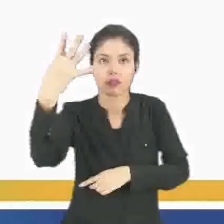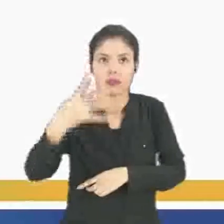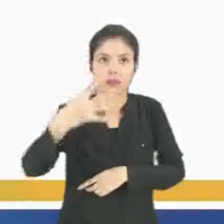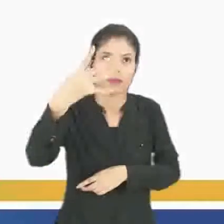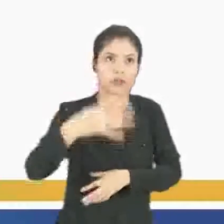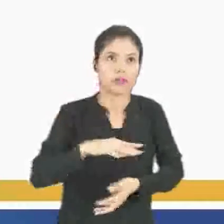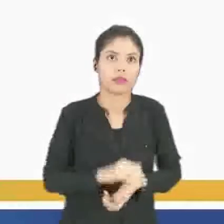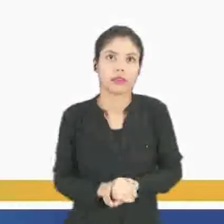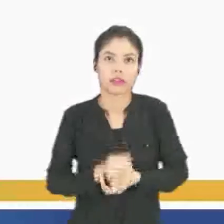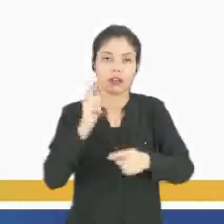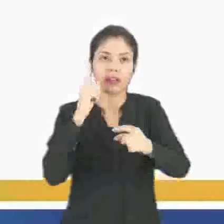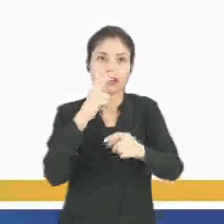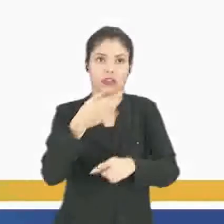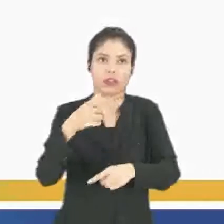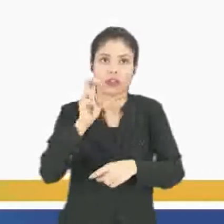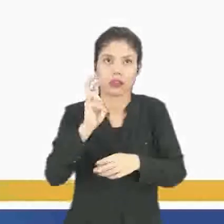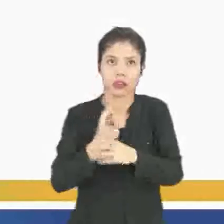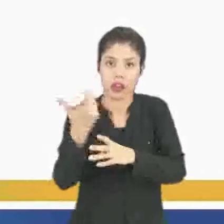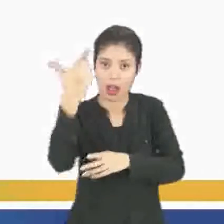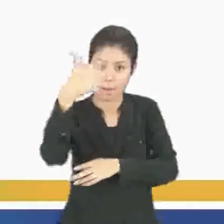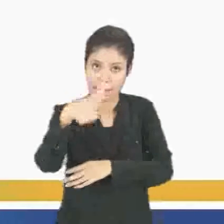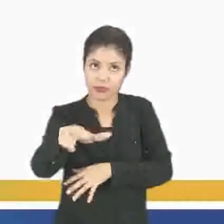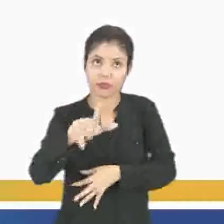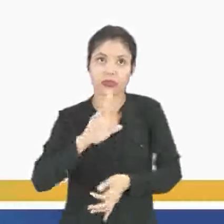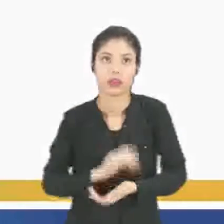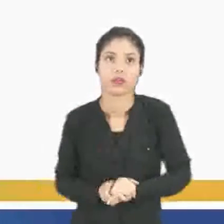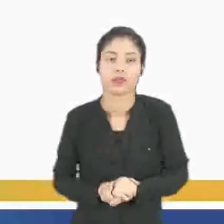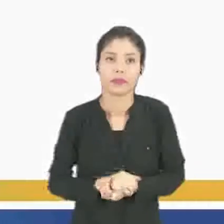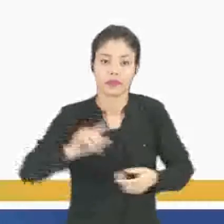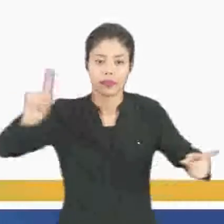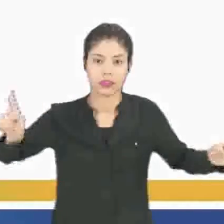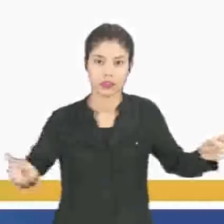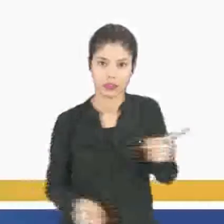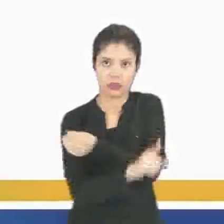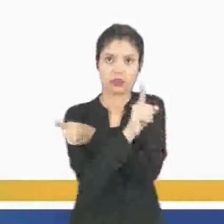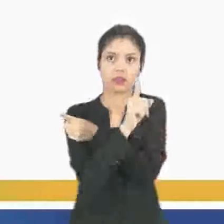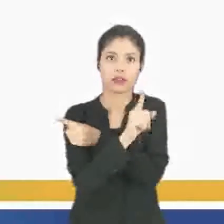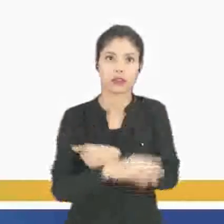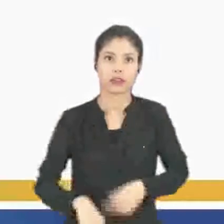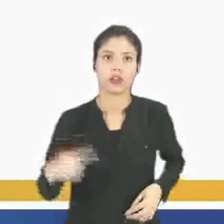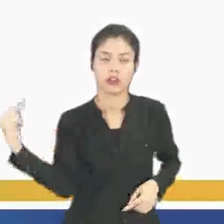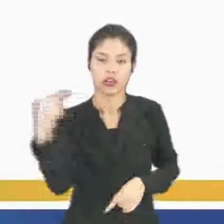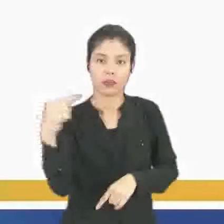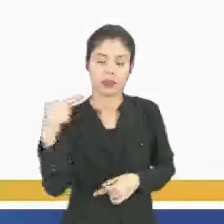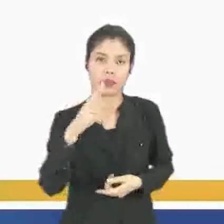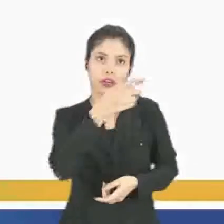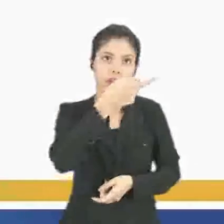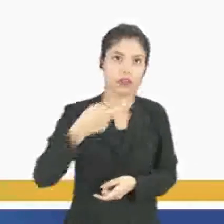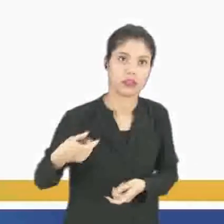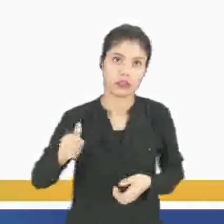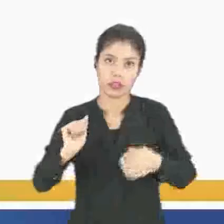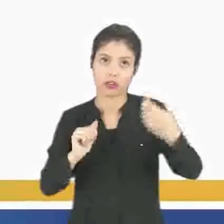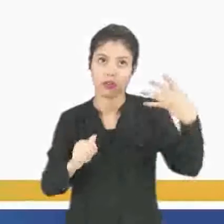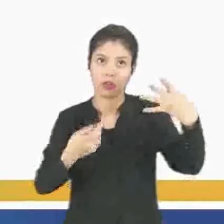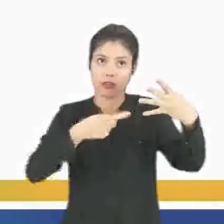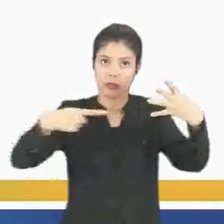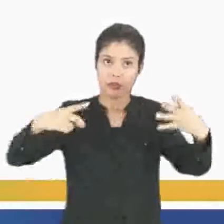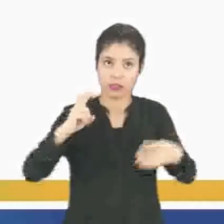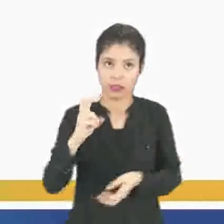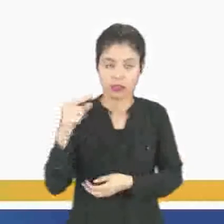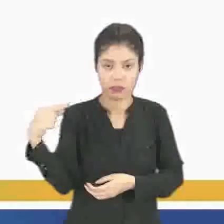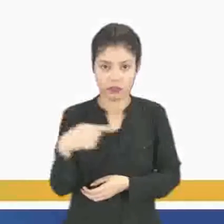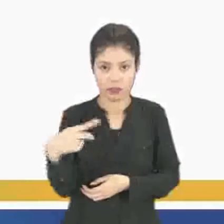4, x de A mais x de 5 repete, tá? Passa para cá diminuindo, isola o XA, por isso que o XA é menos